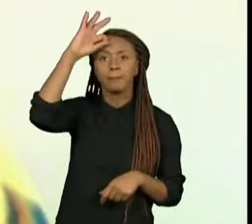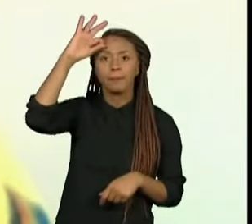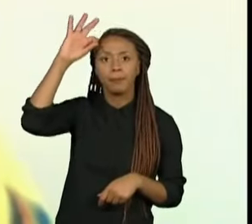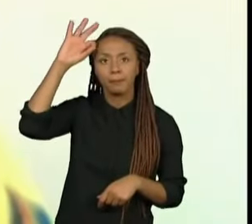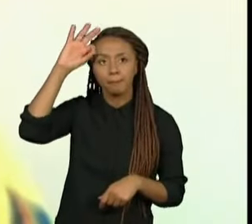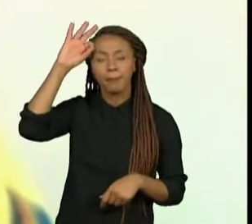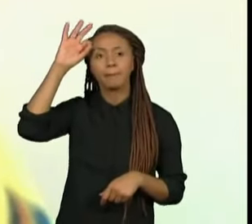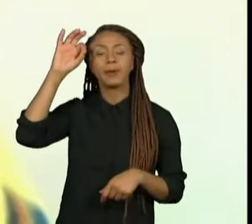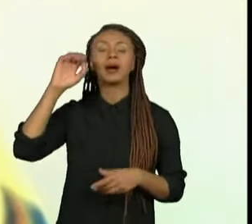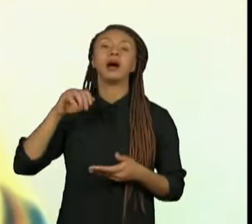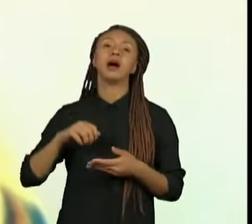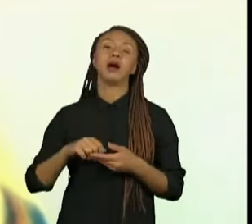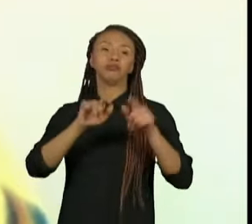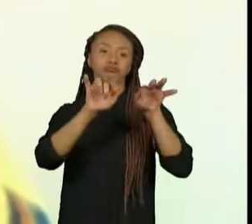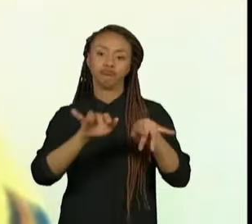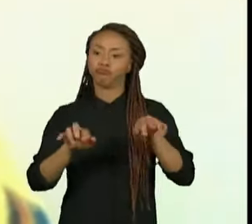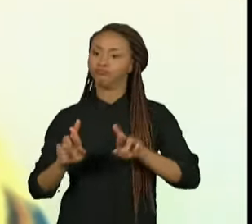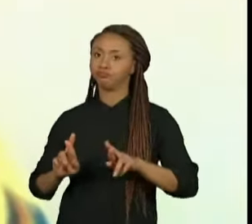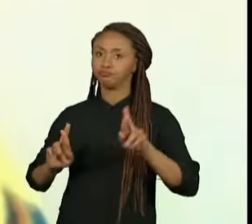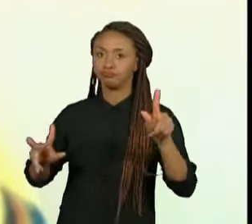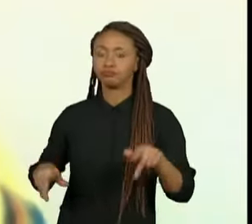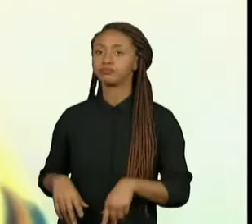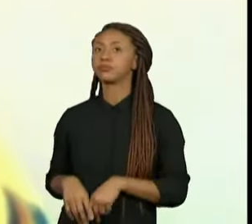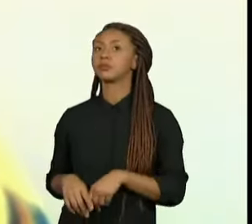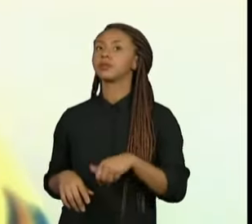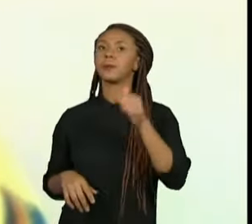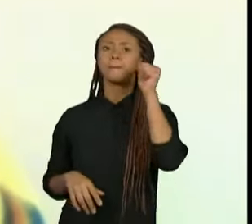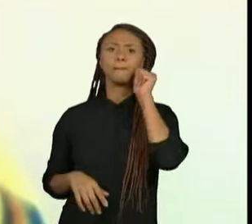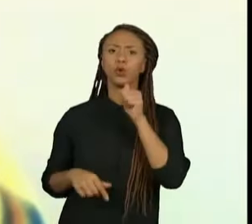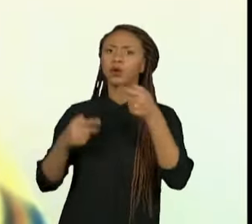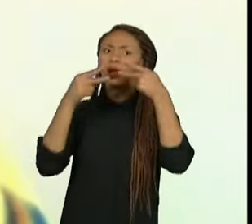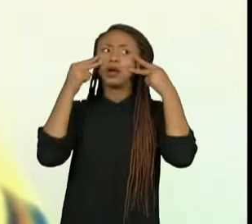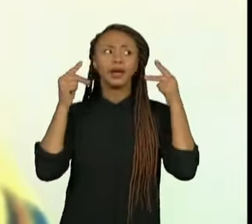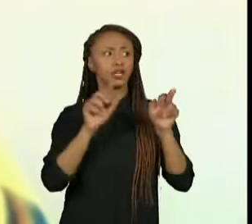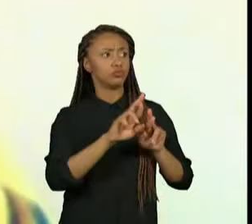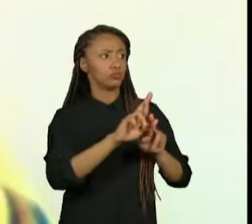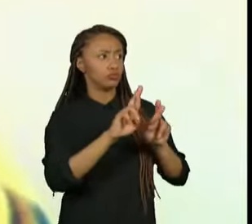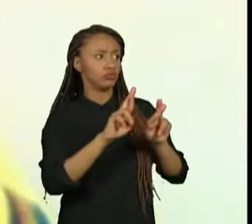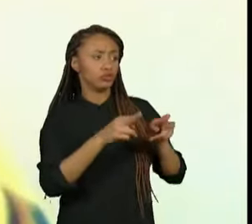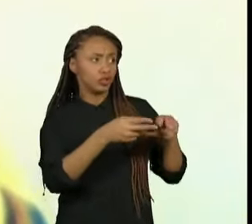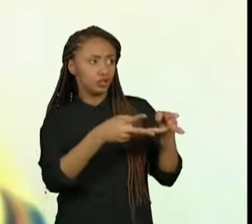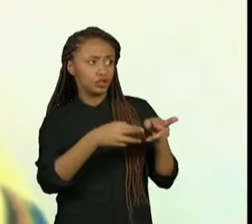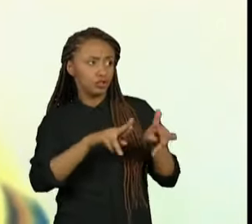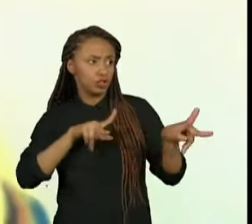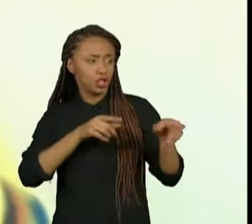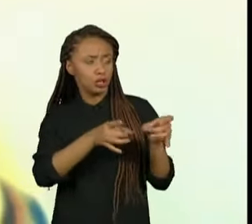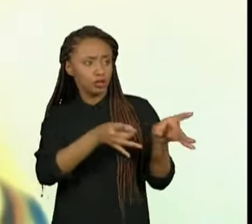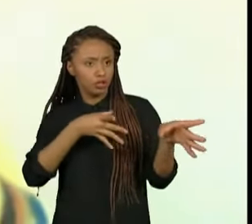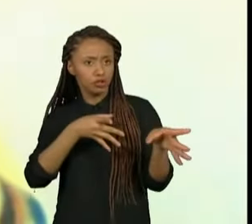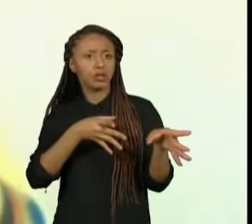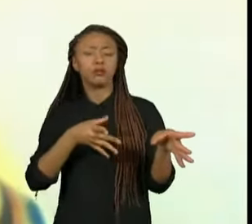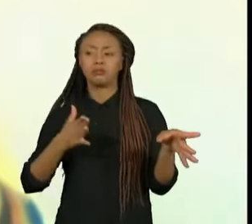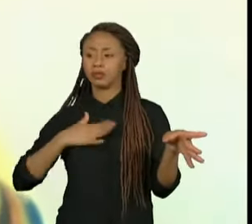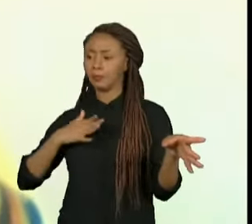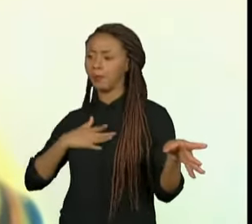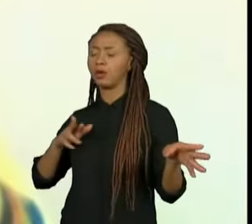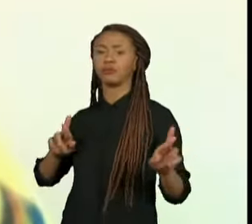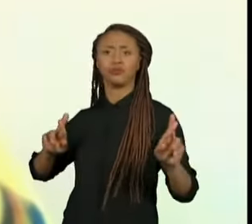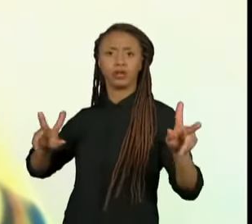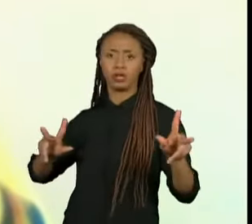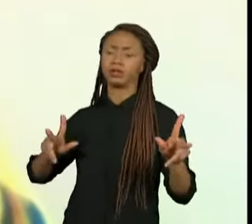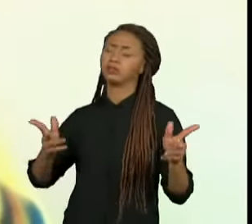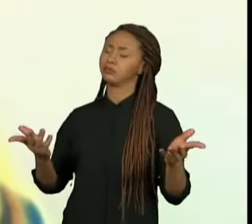escrita, como a escrita da mulher indígena vai ser diferente da minha escrita. Porque, olha, se a